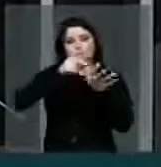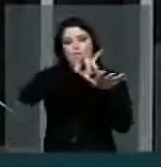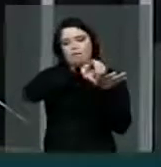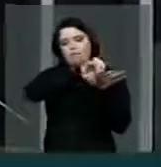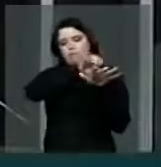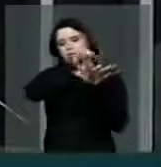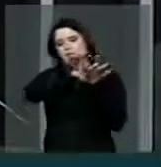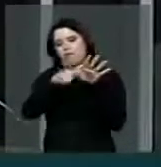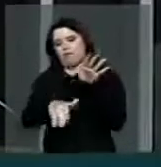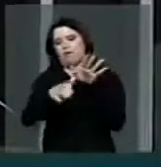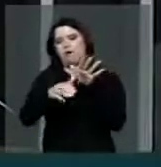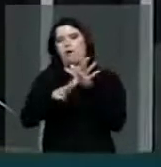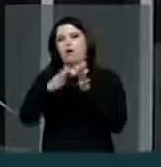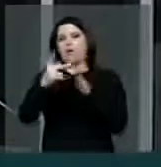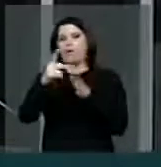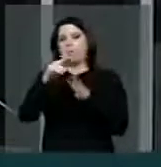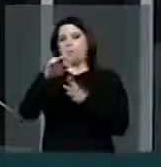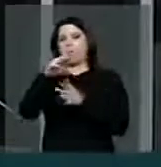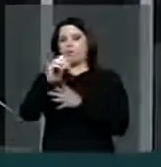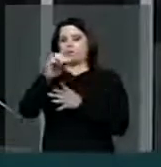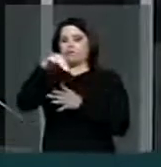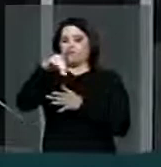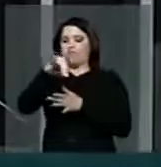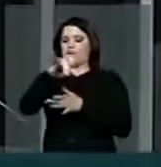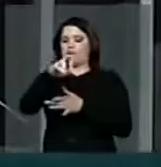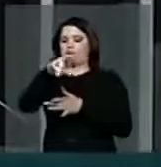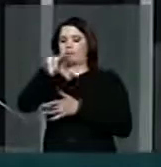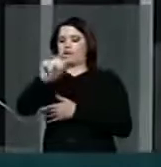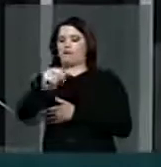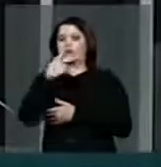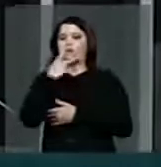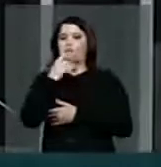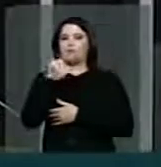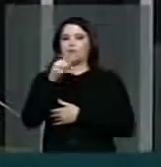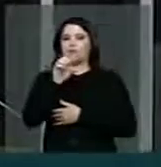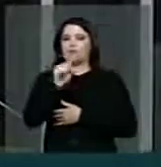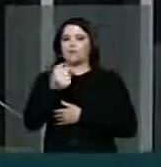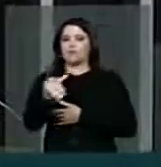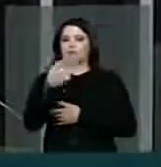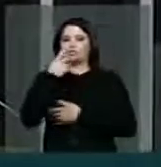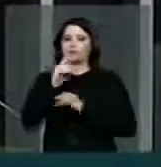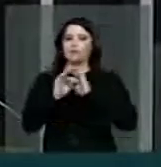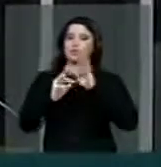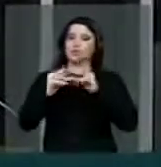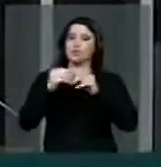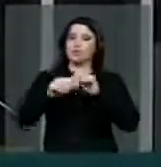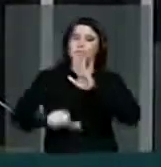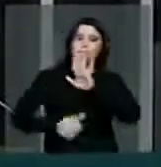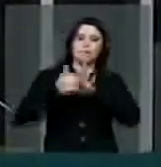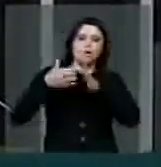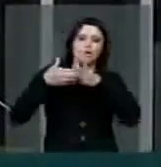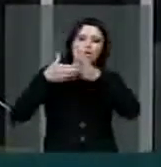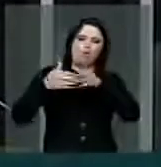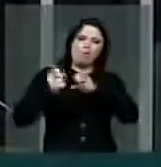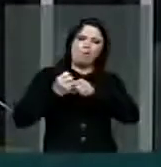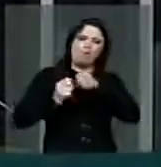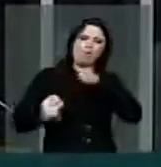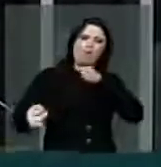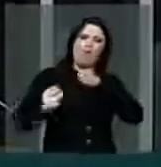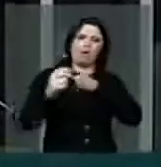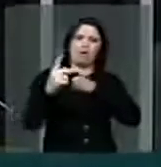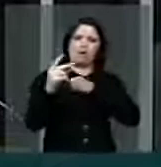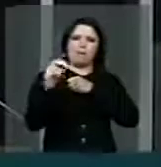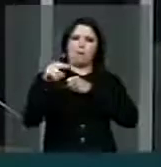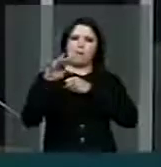Ponta da Madeira. Em 27 de dezembro de 86, atraca o primeiro navio no Porto de Ponta da Madeira